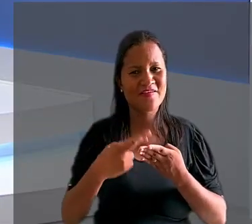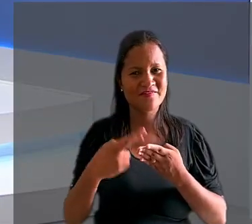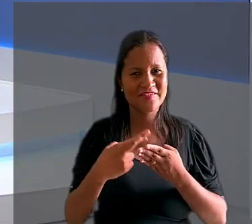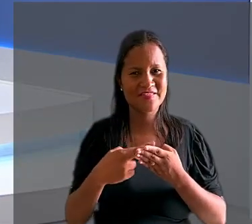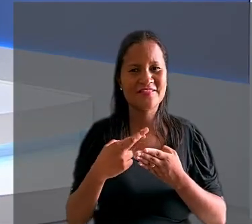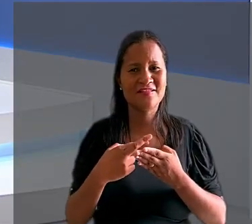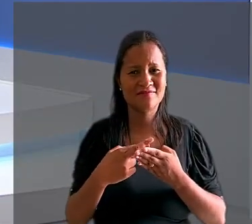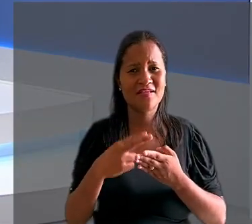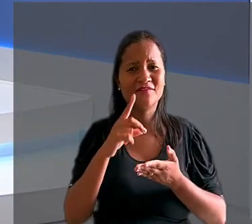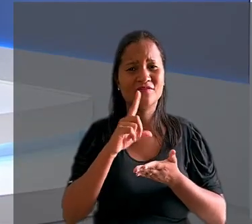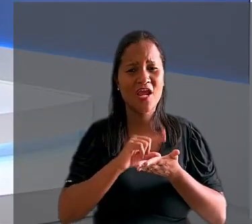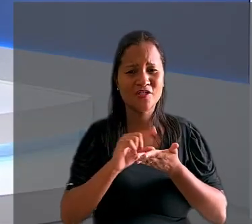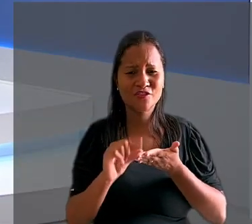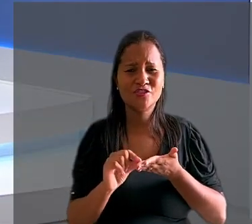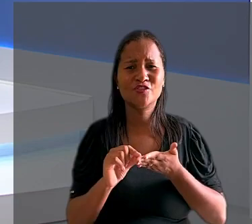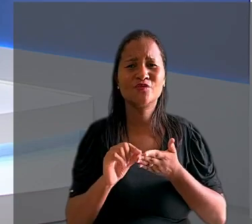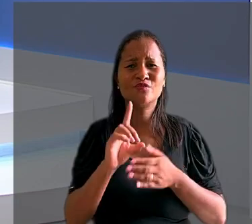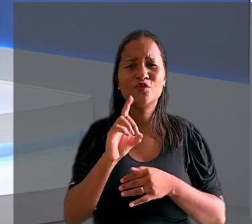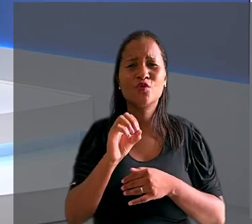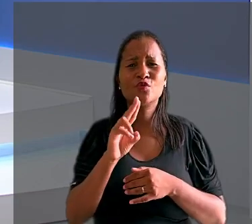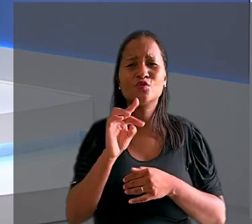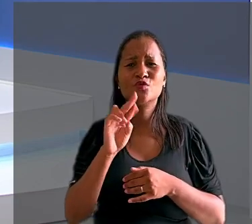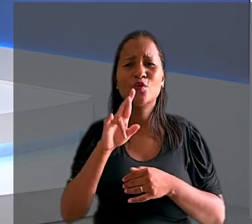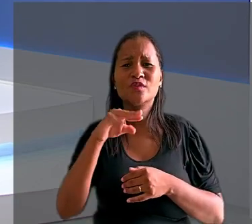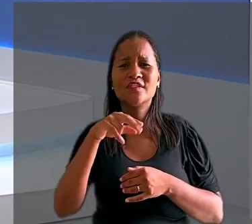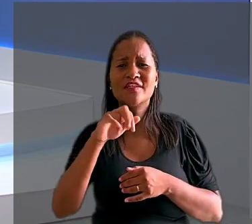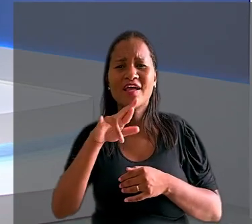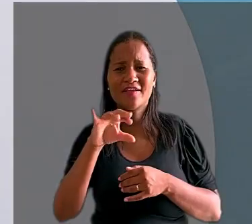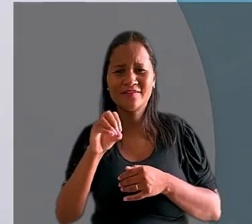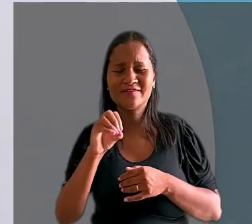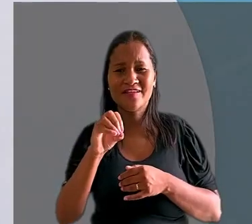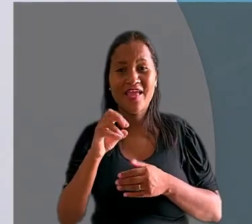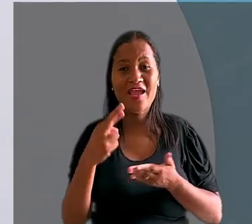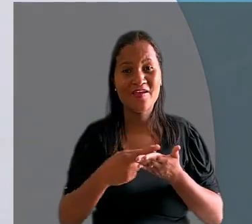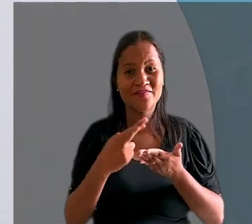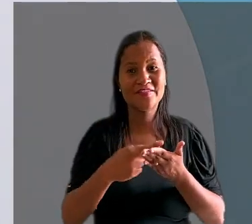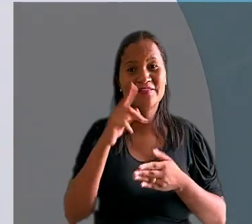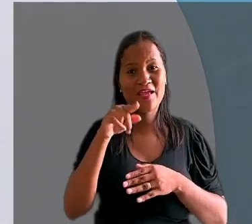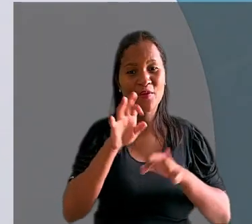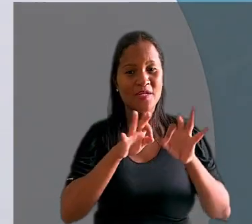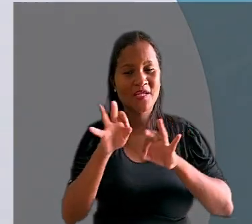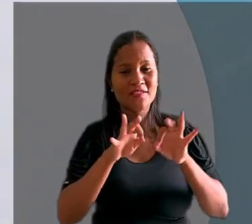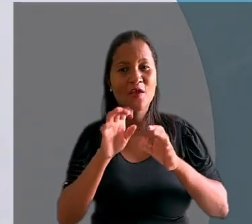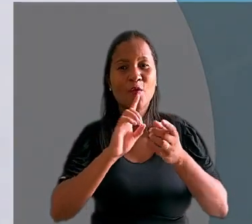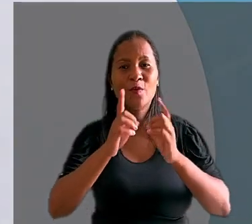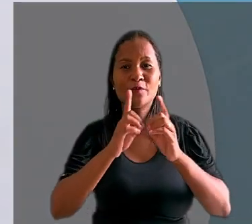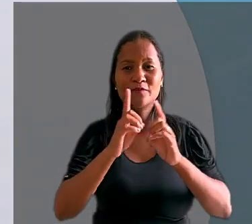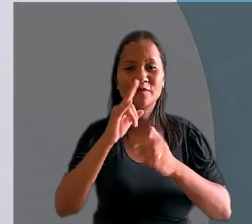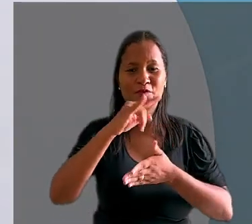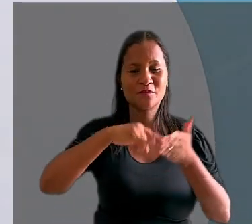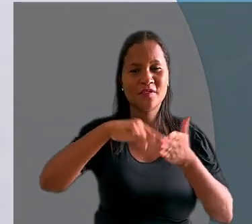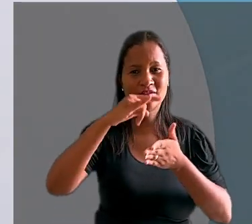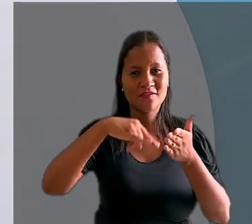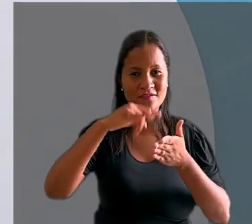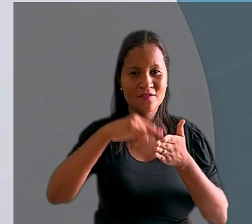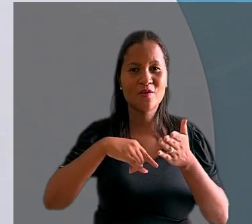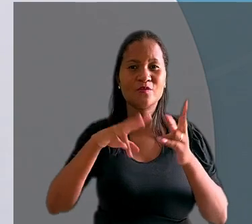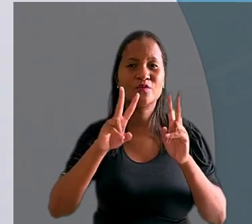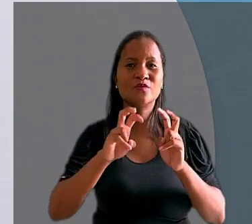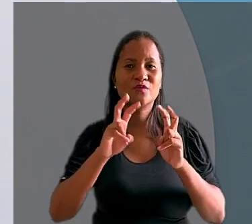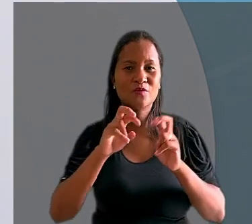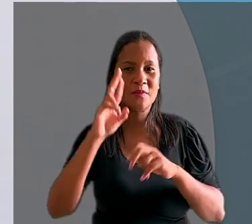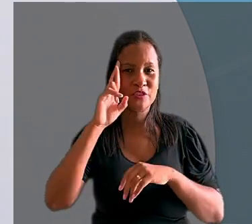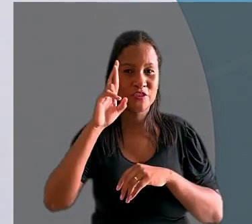Você sabia que o TST tem uma revista de artigos doutrinários? A revista do Tribunal Superior do Trabalho é organizada